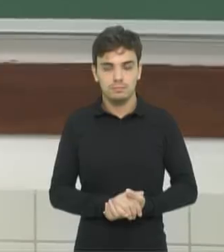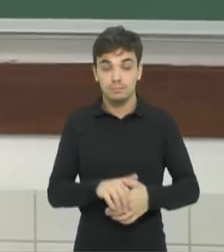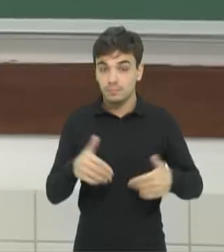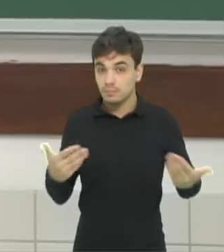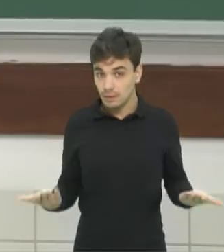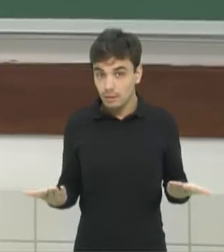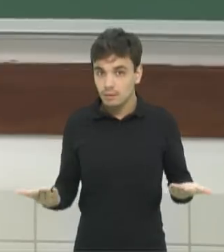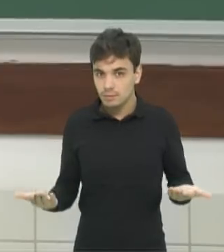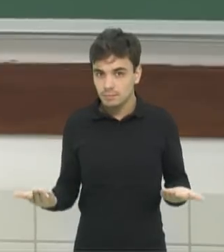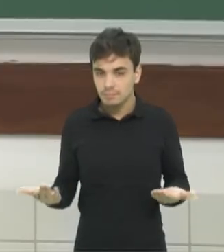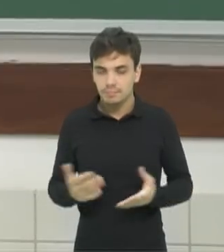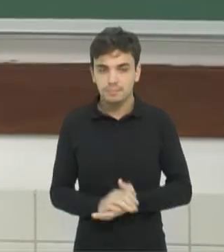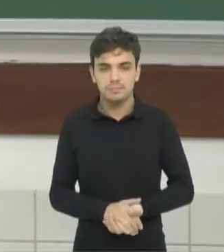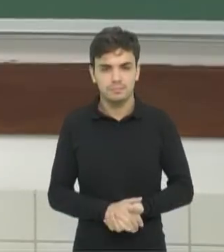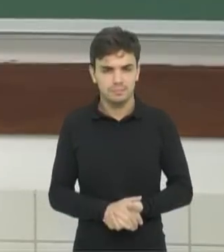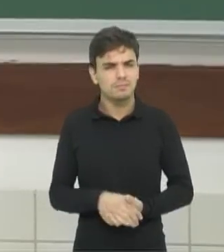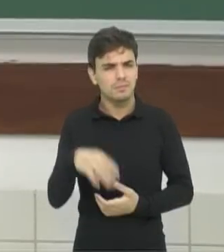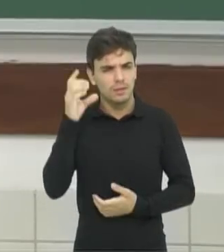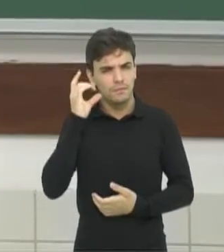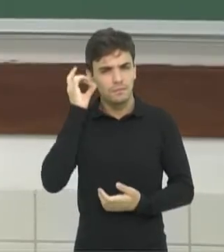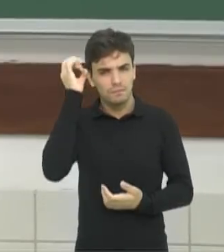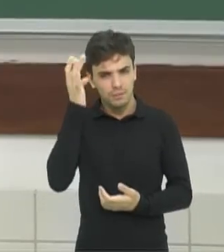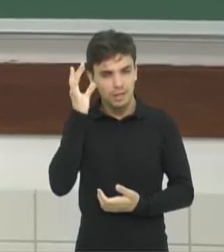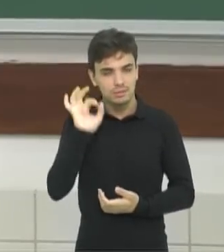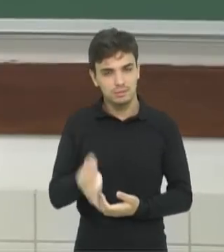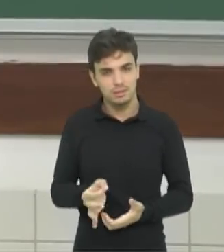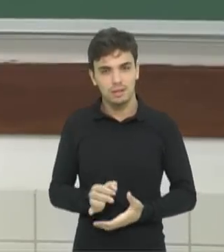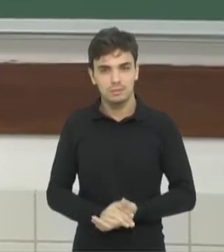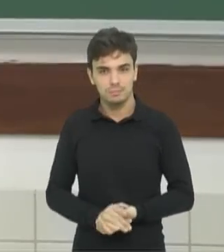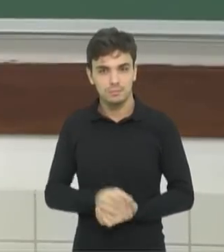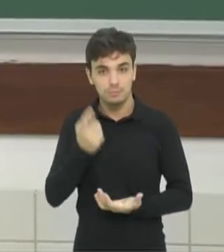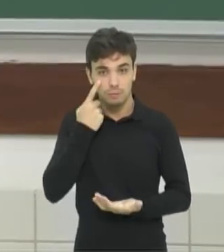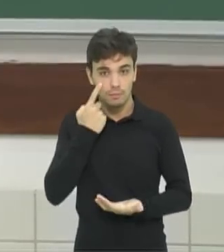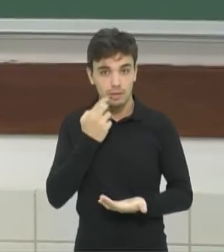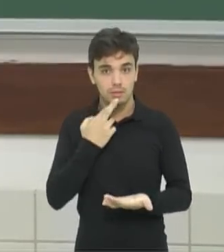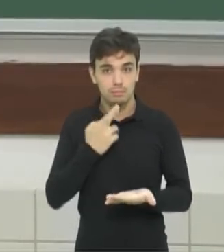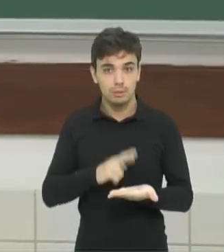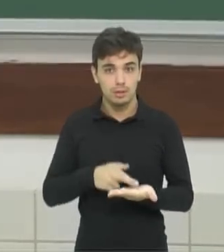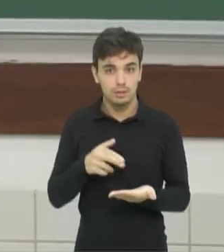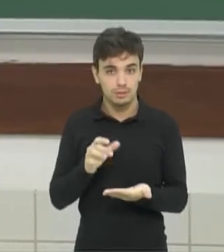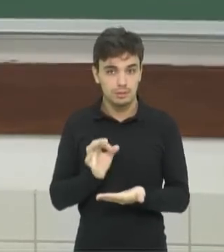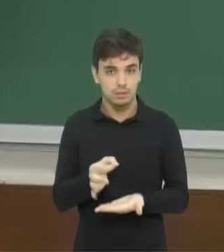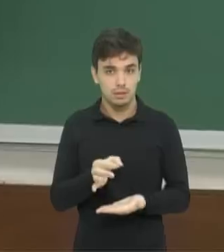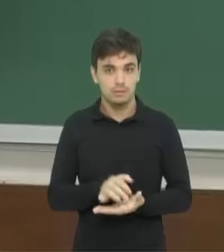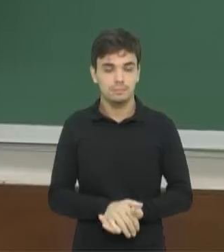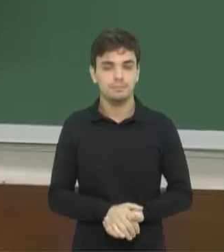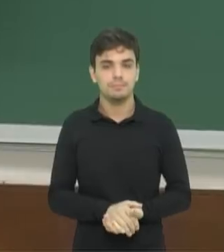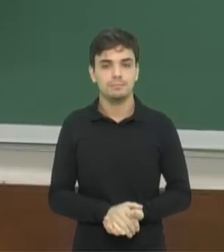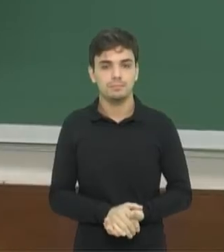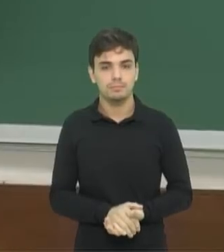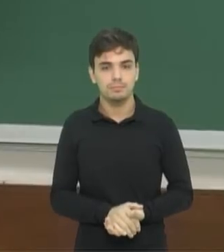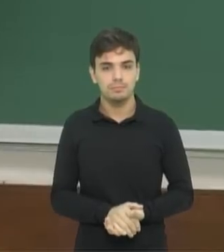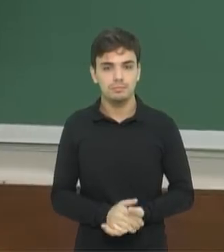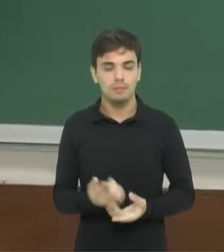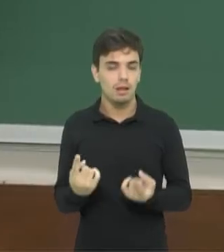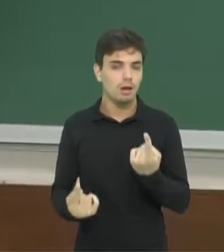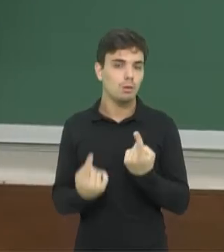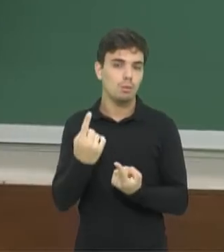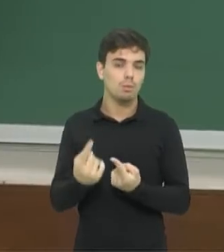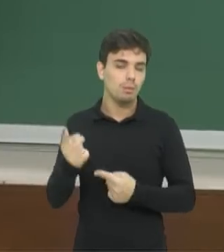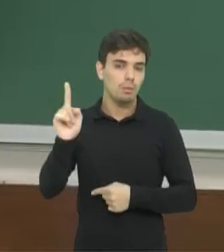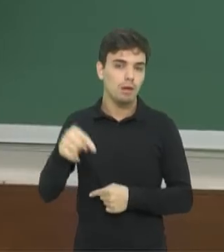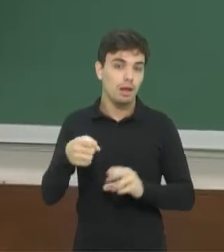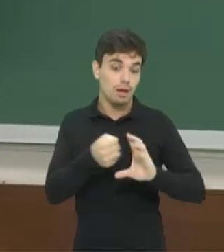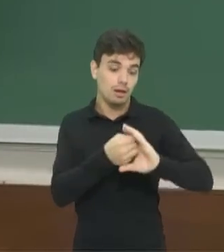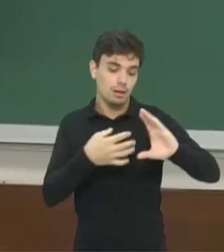E aí, pessoal? Tava fácil, não tava? Vamos ver qual é a resposta com a prof, gente? Vamos lá, então, ver quais são